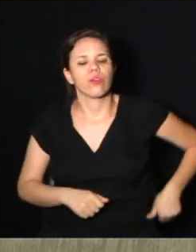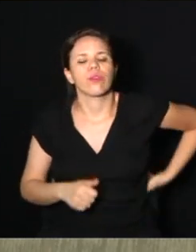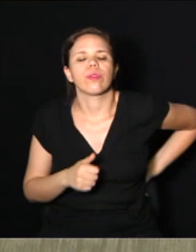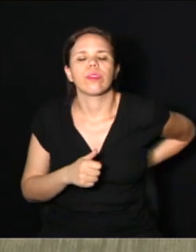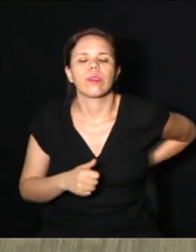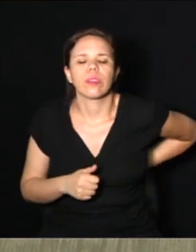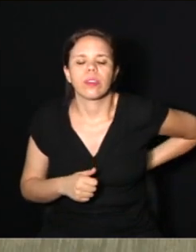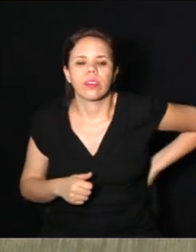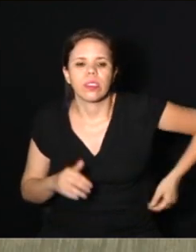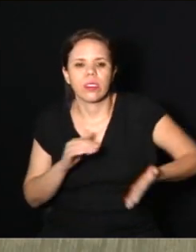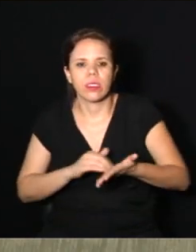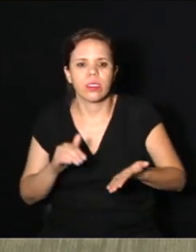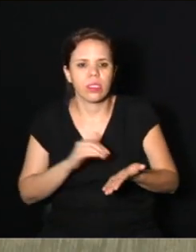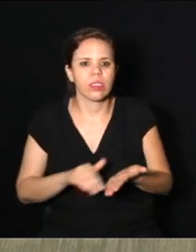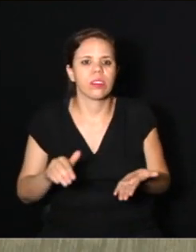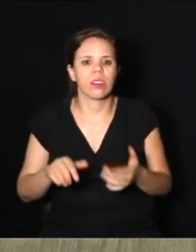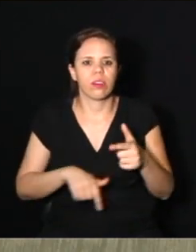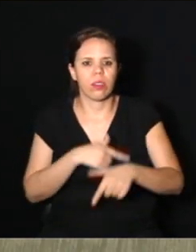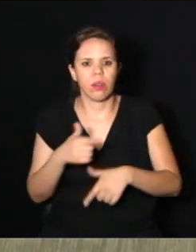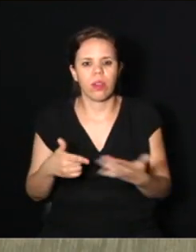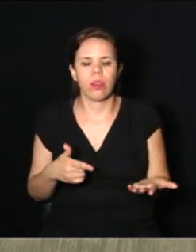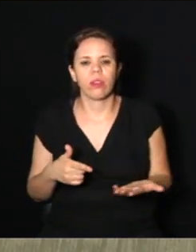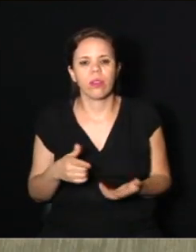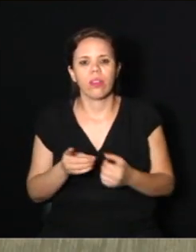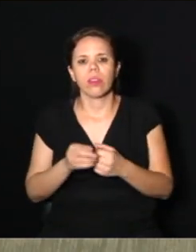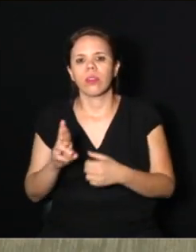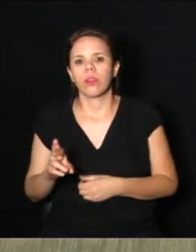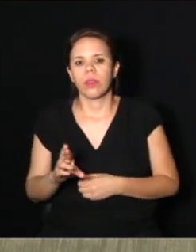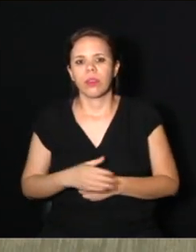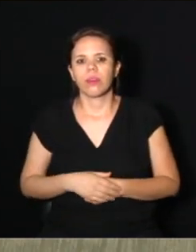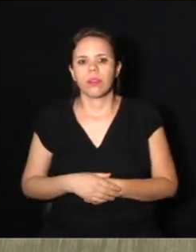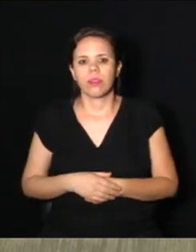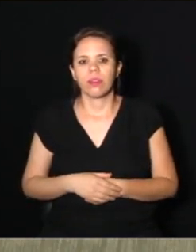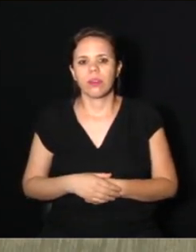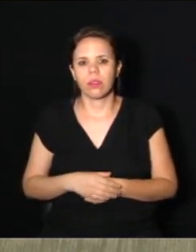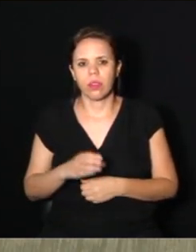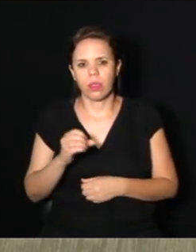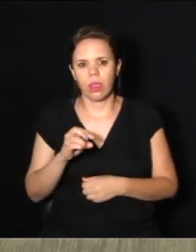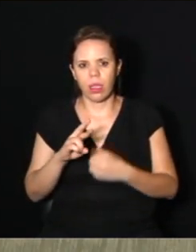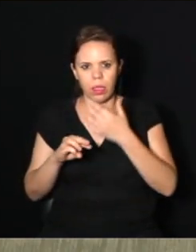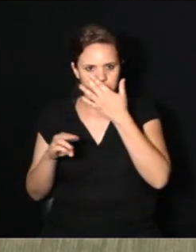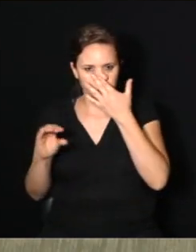secretária em exercício, que o doutor Carmino estava de férias, a